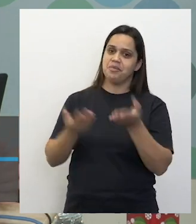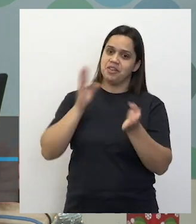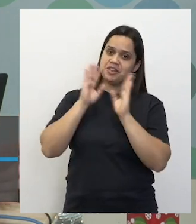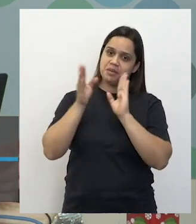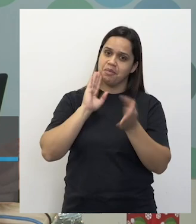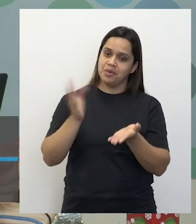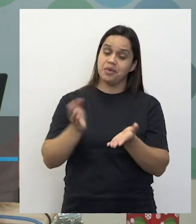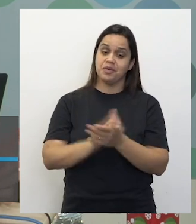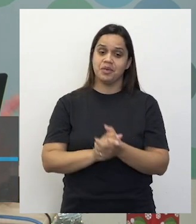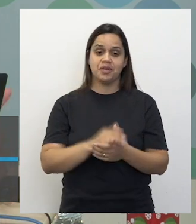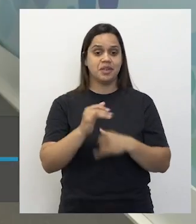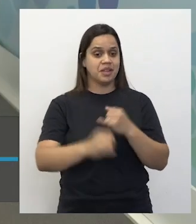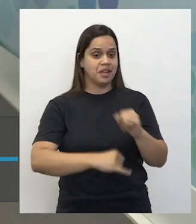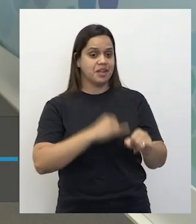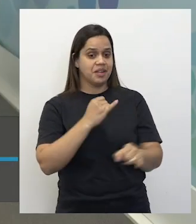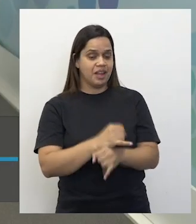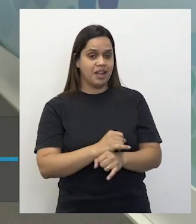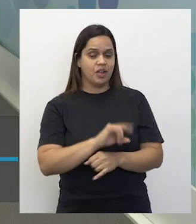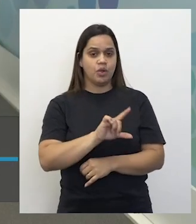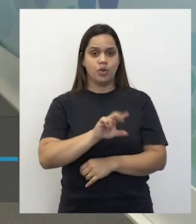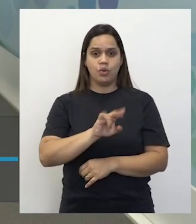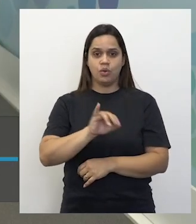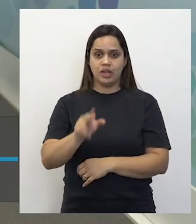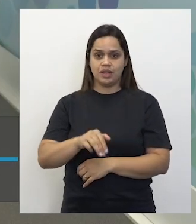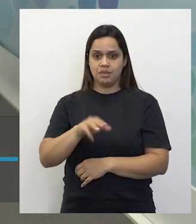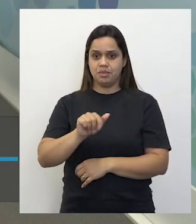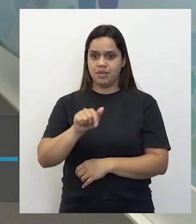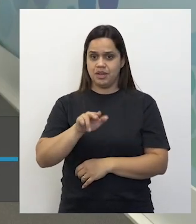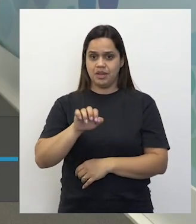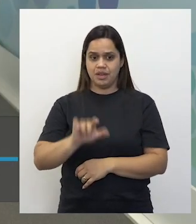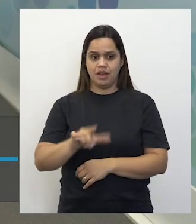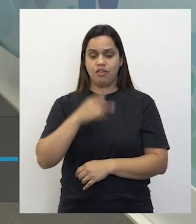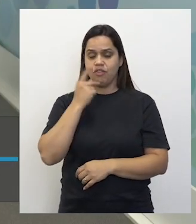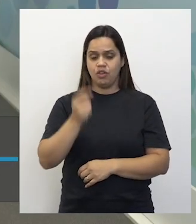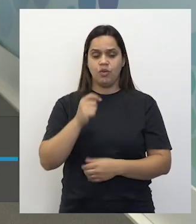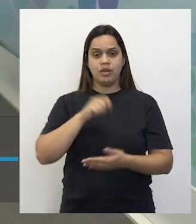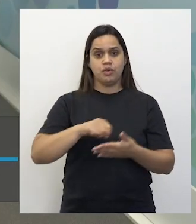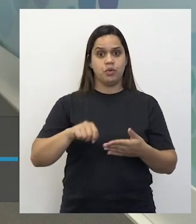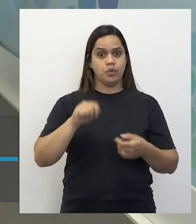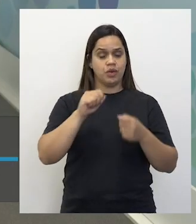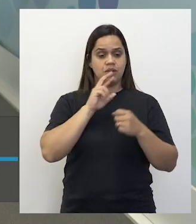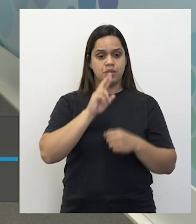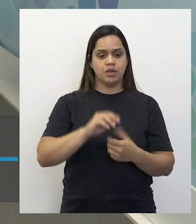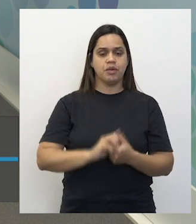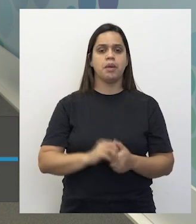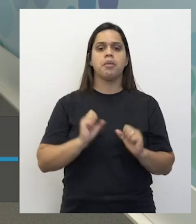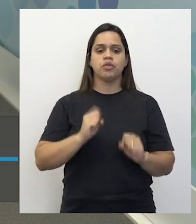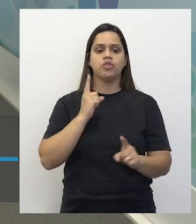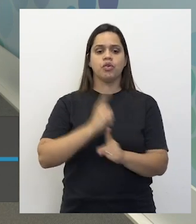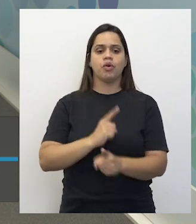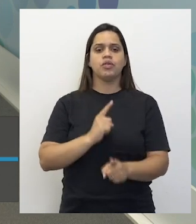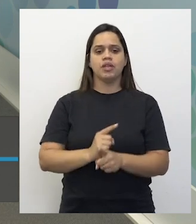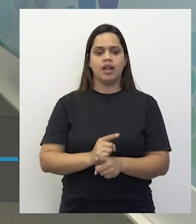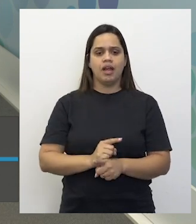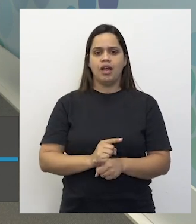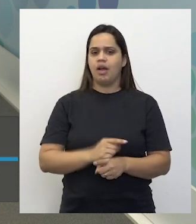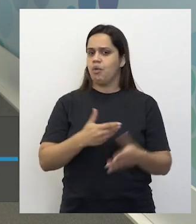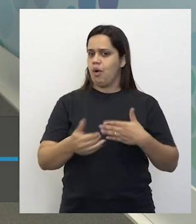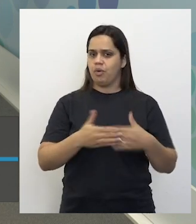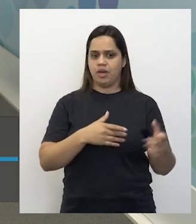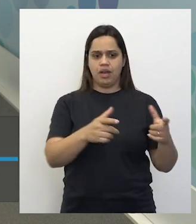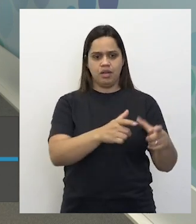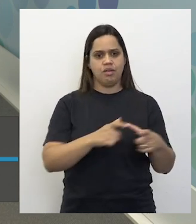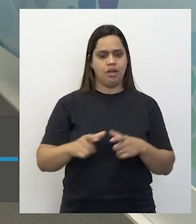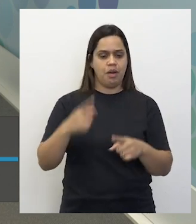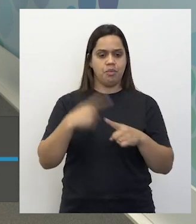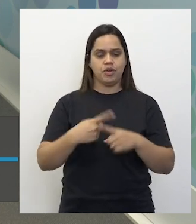na internet. E o Luiz Miguel, ele escreveu bastante, colocou: nós podemos encontrar poemas em praticamente qualquer lugar, pois